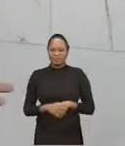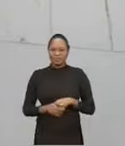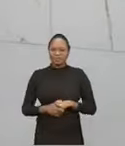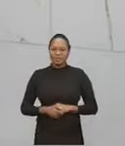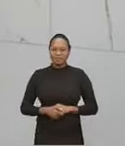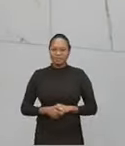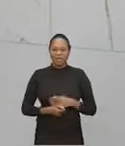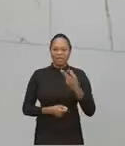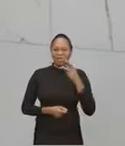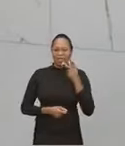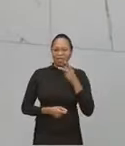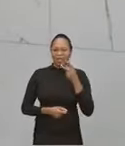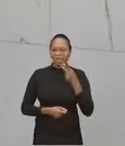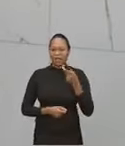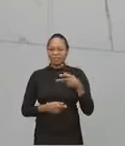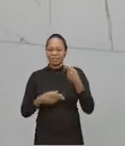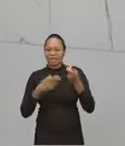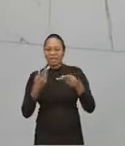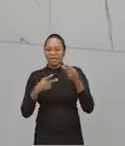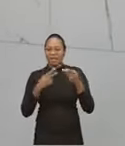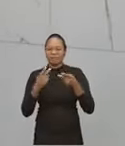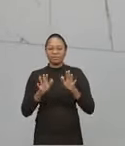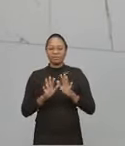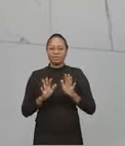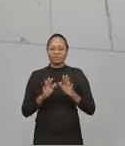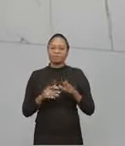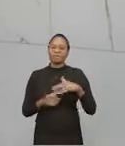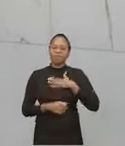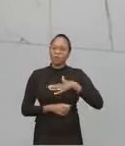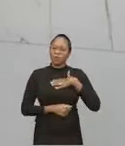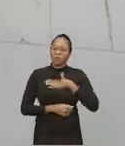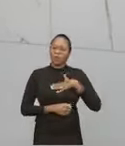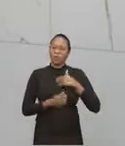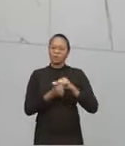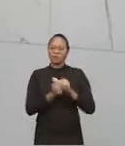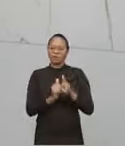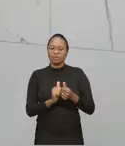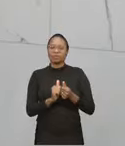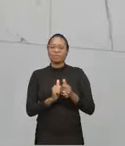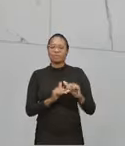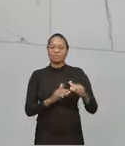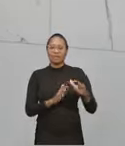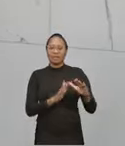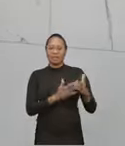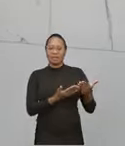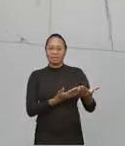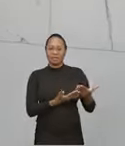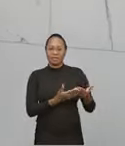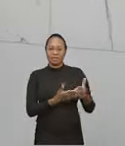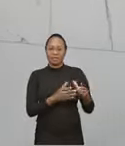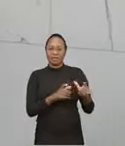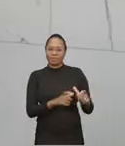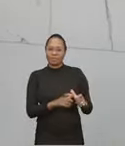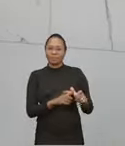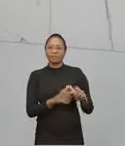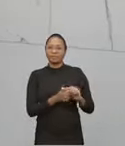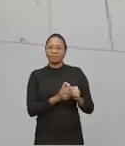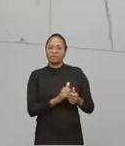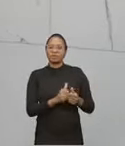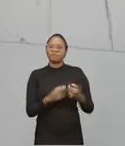eu não estou falando aqui por falar não, eu gosto do esporte. Tem que investir nas escolinhas, que o pessoal passa